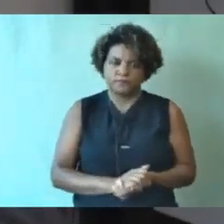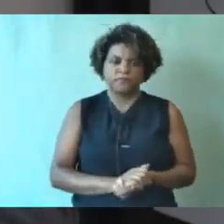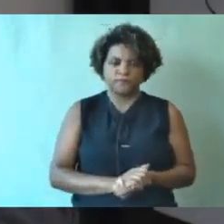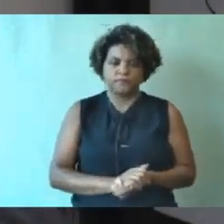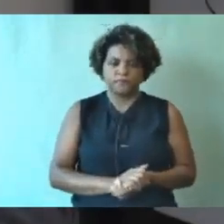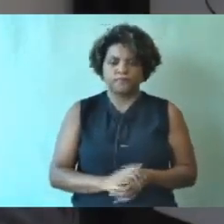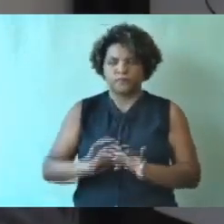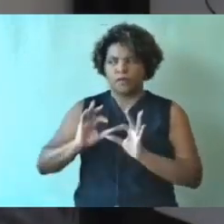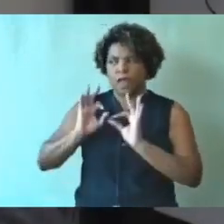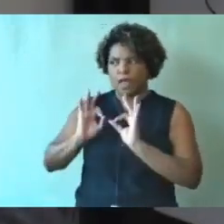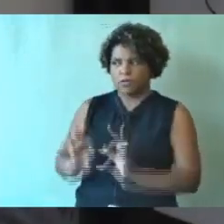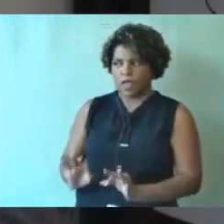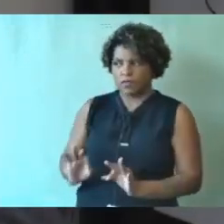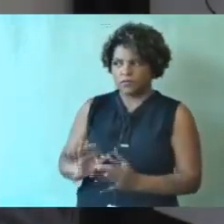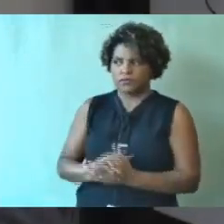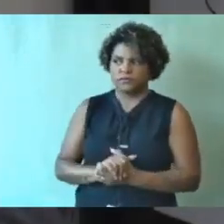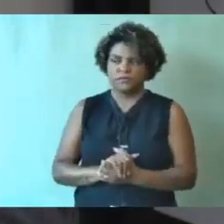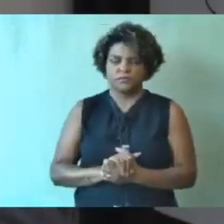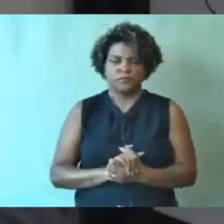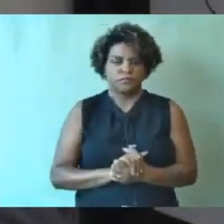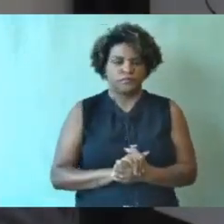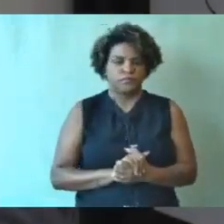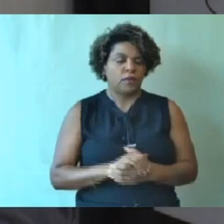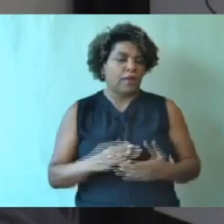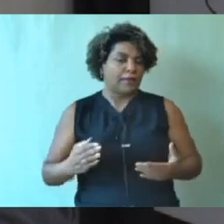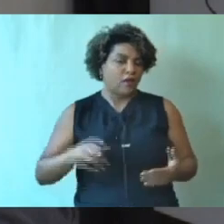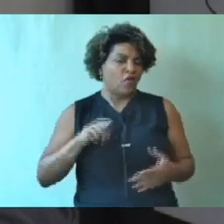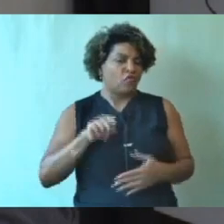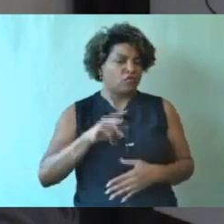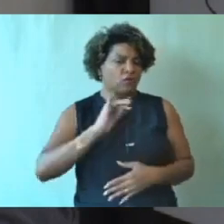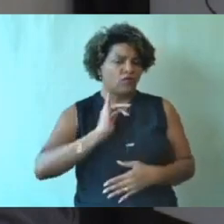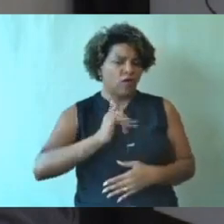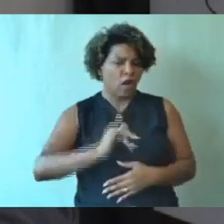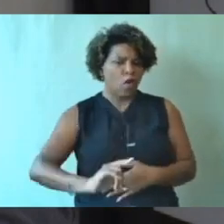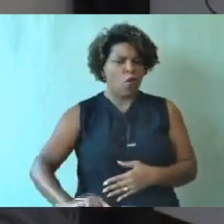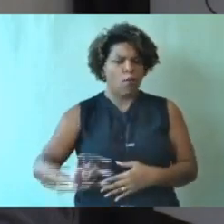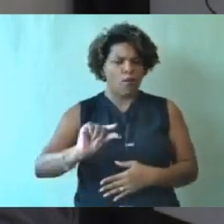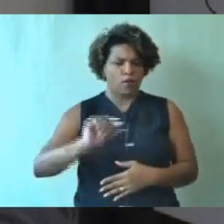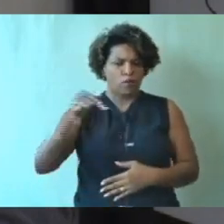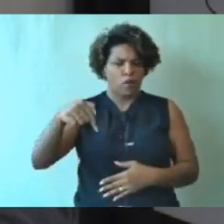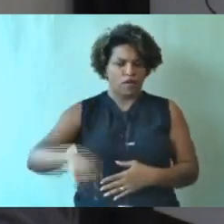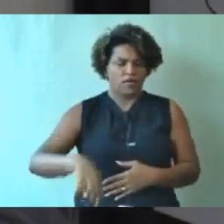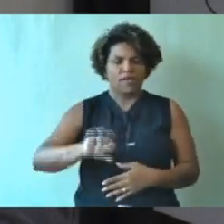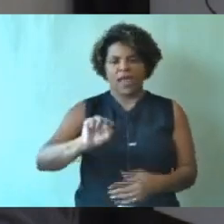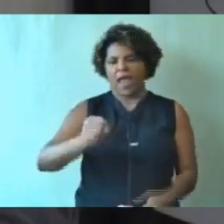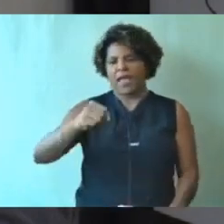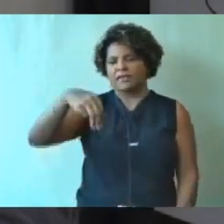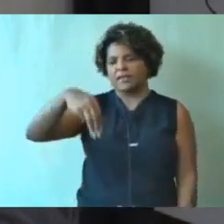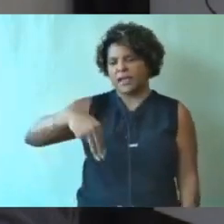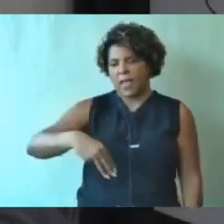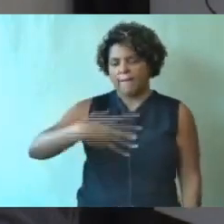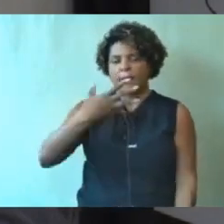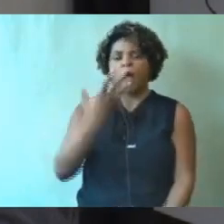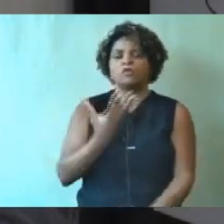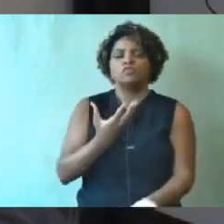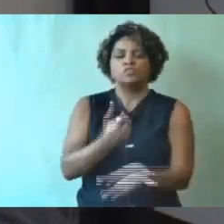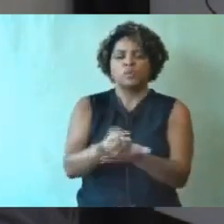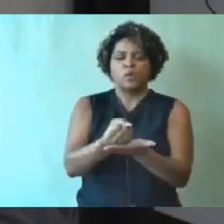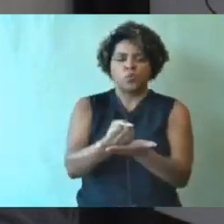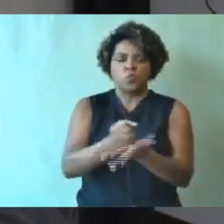O senhor acabou de falar um pouquinho antes aqui que a SM, então, assumiu esse